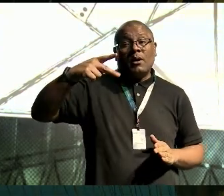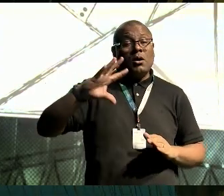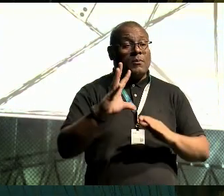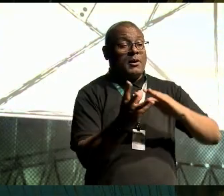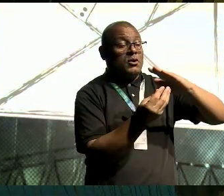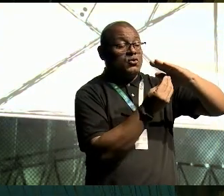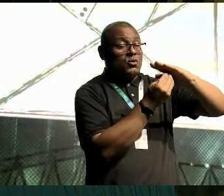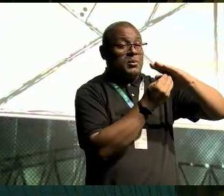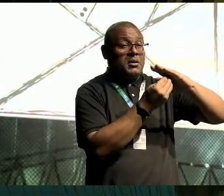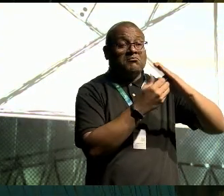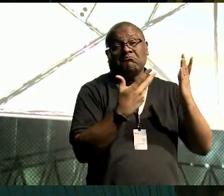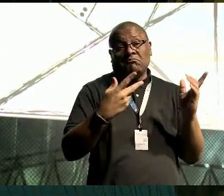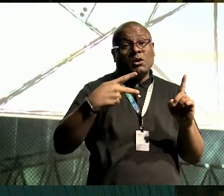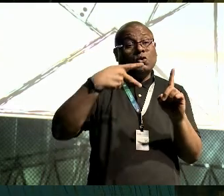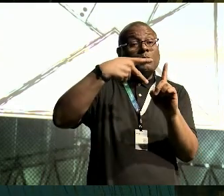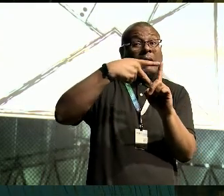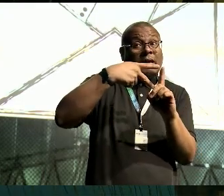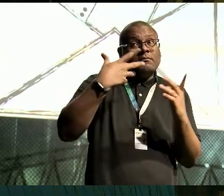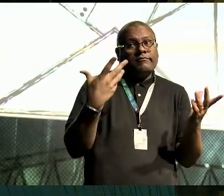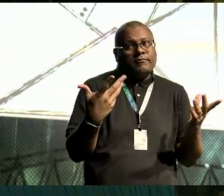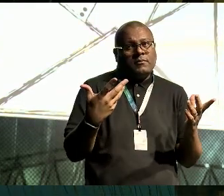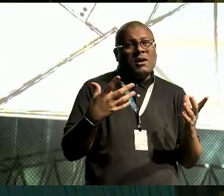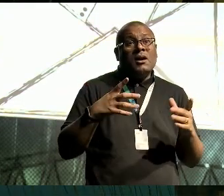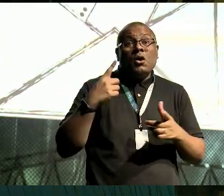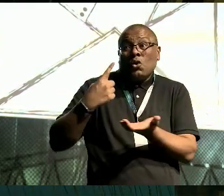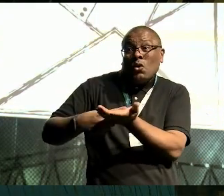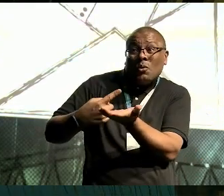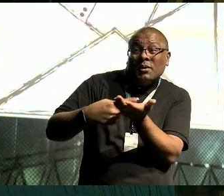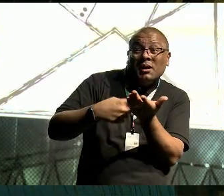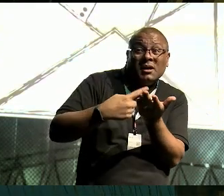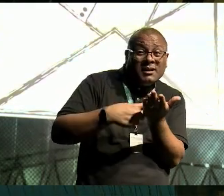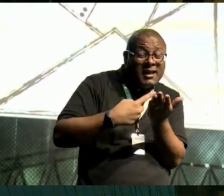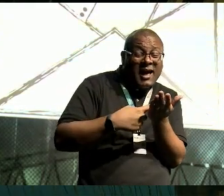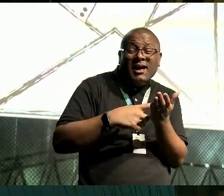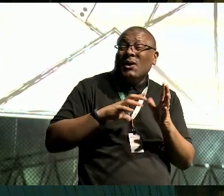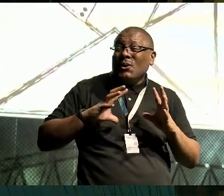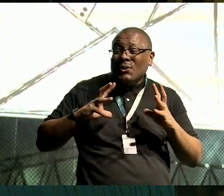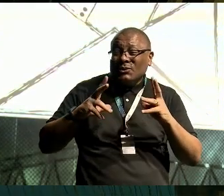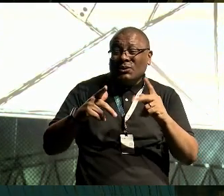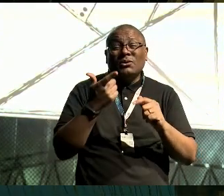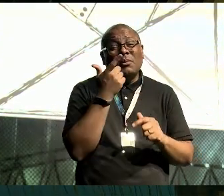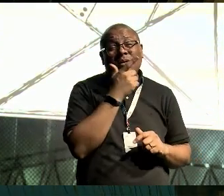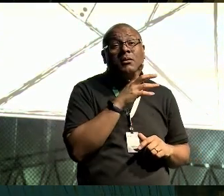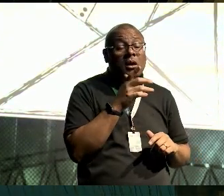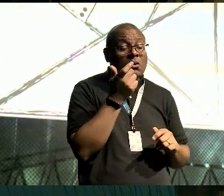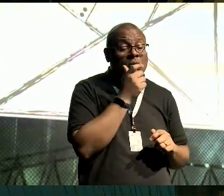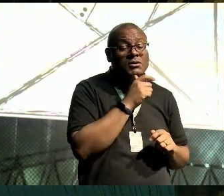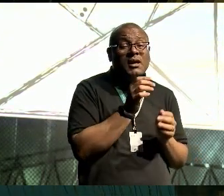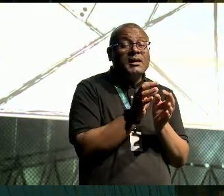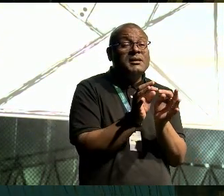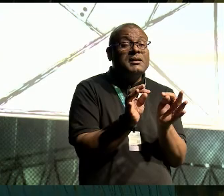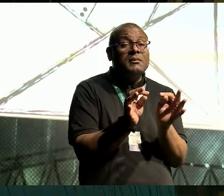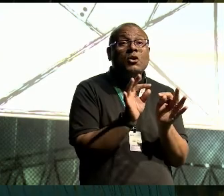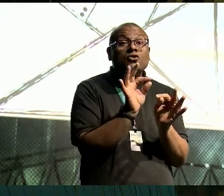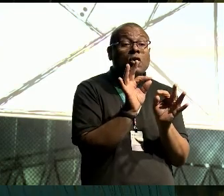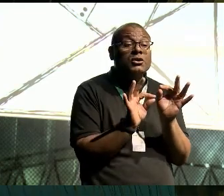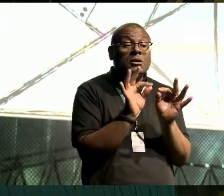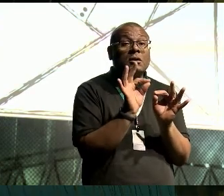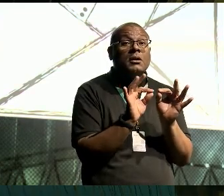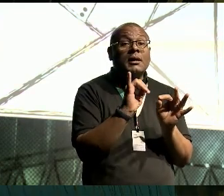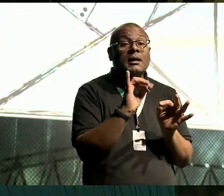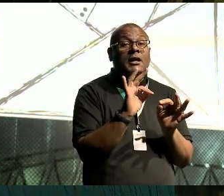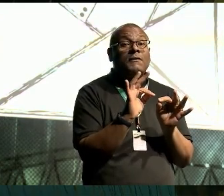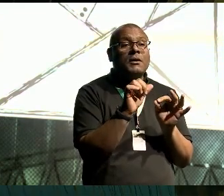uma versão, mobilizar um time todo para poder realmente fazer a implantação, sendo que a gente consegue, basicamente, com uma chavinha liga e